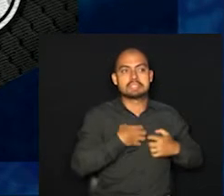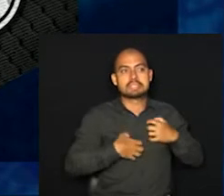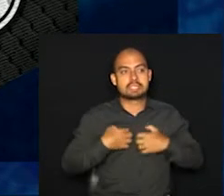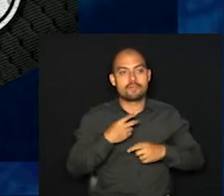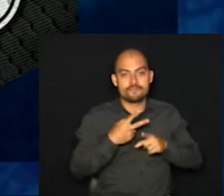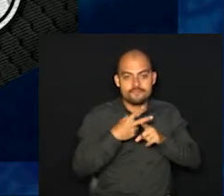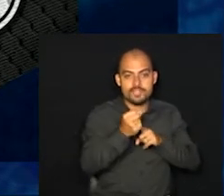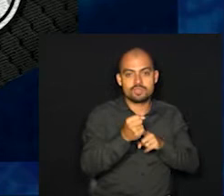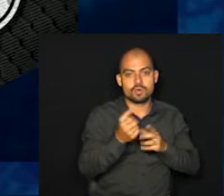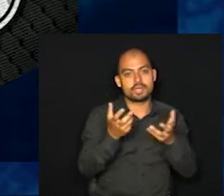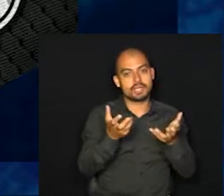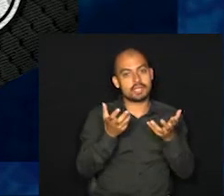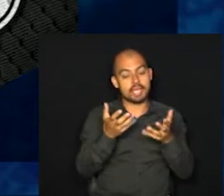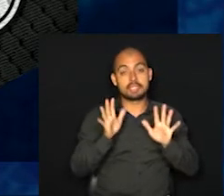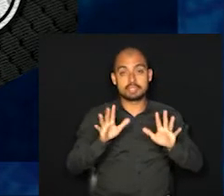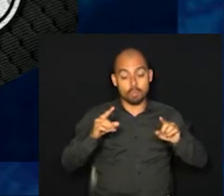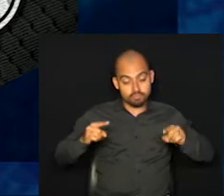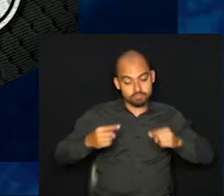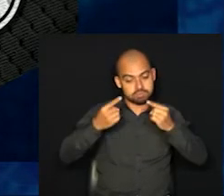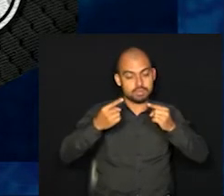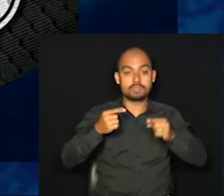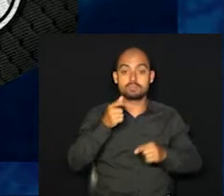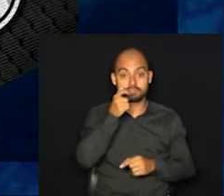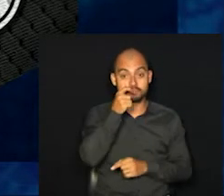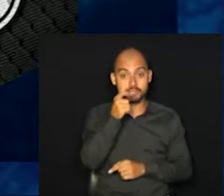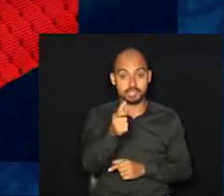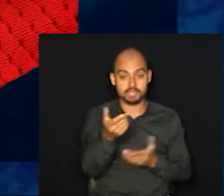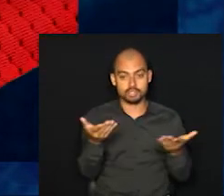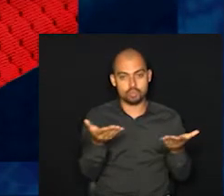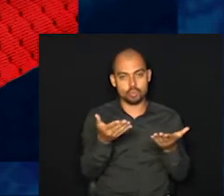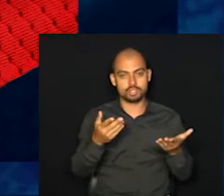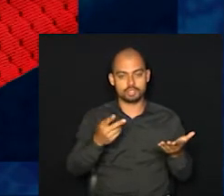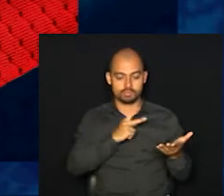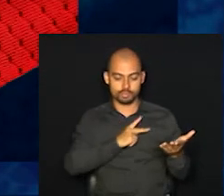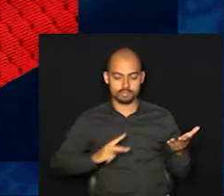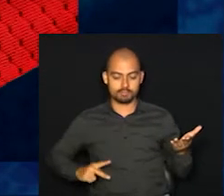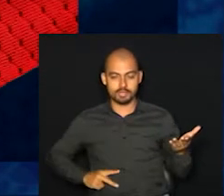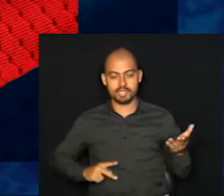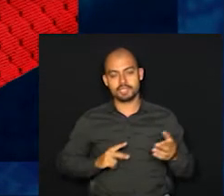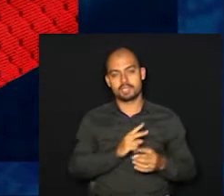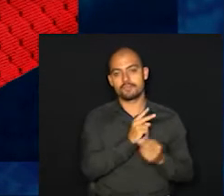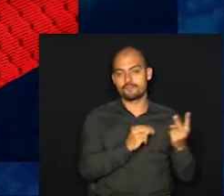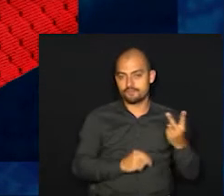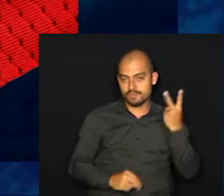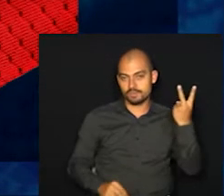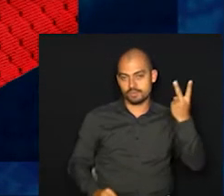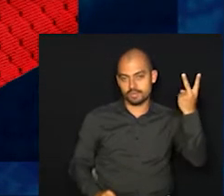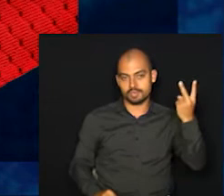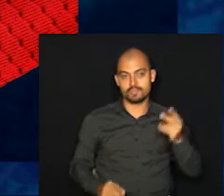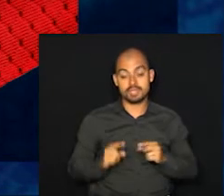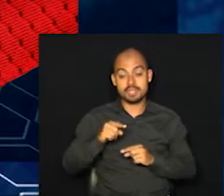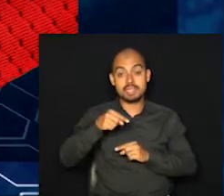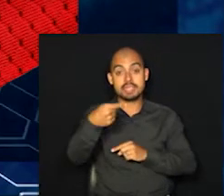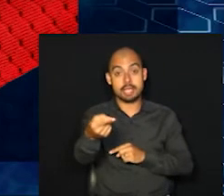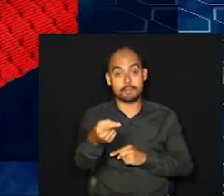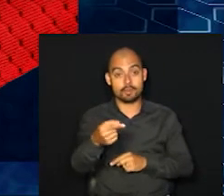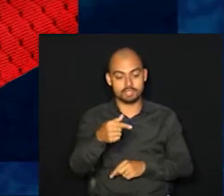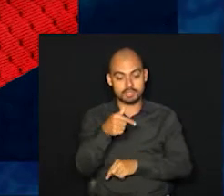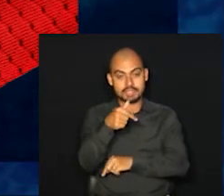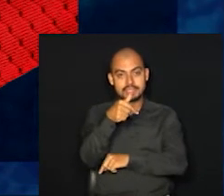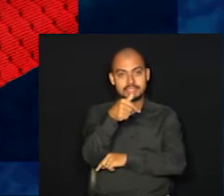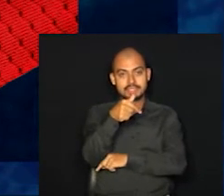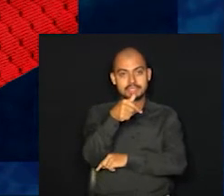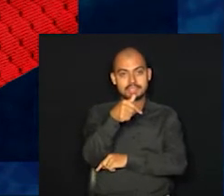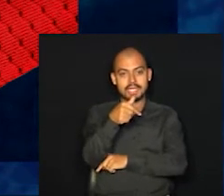Então é um confronto bastante interessante hoje à tarde entre Vitória e Ponte Preta. E logo depois, às 7h15